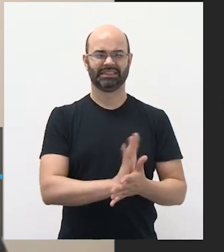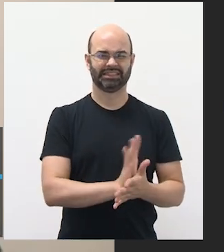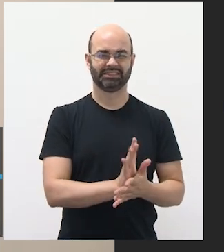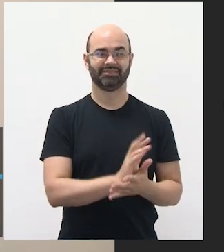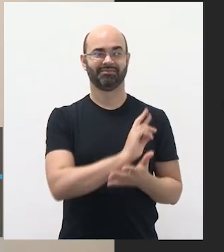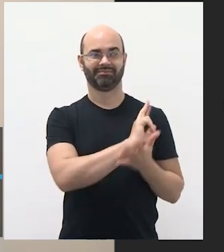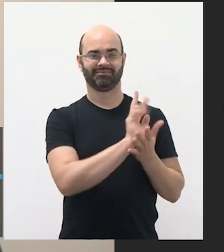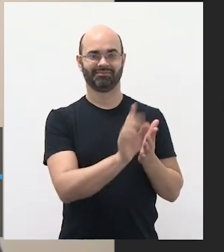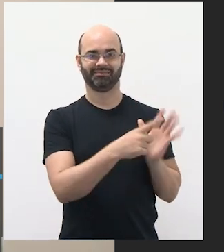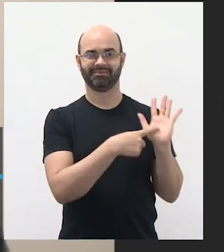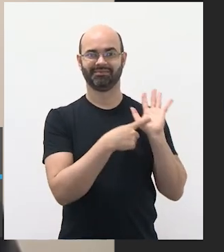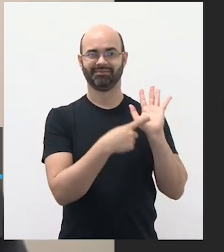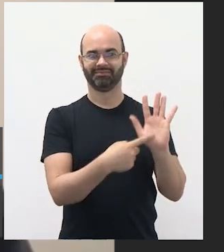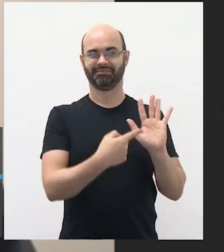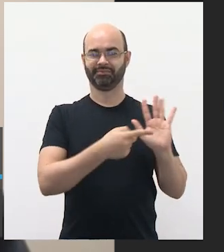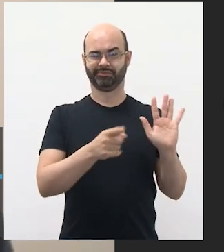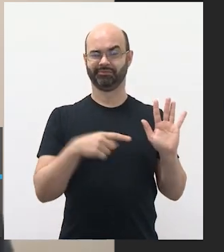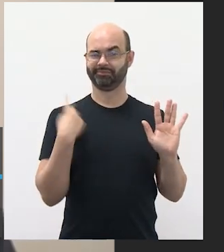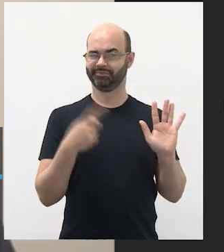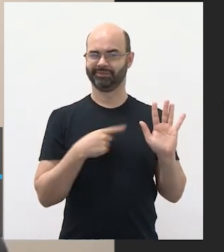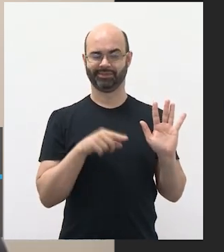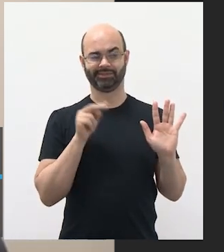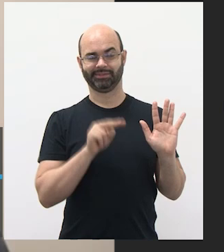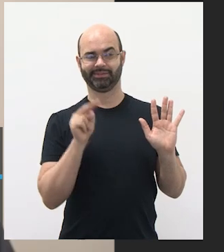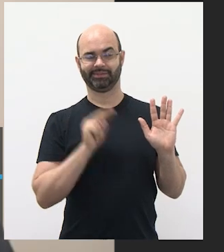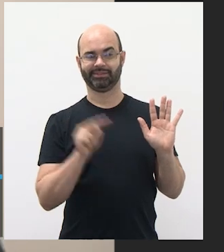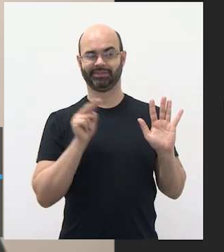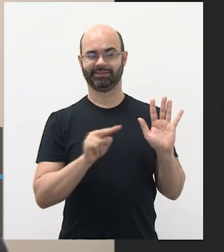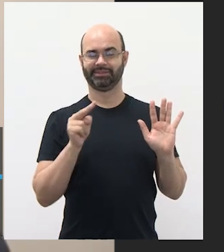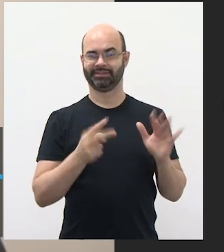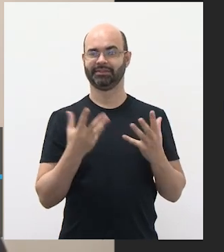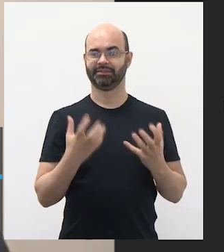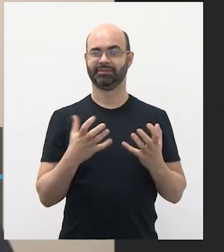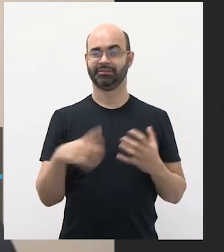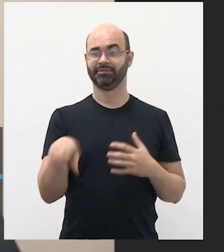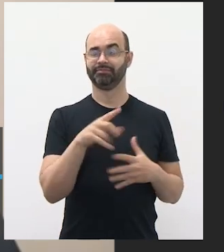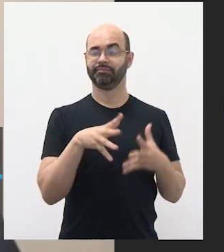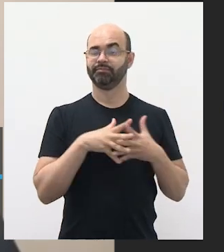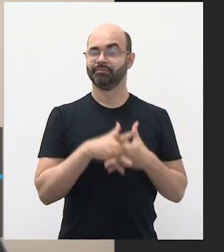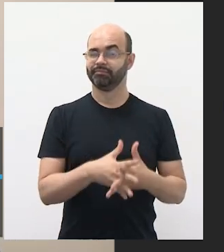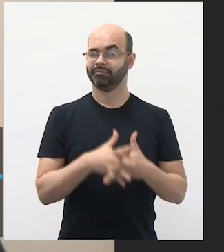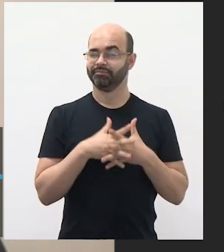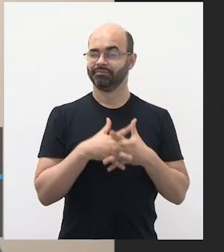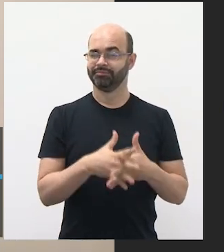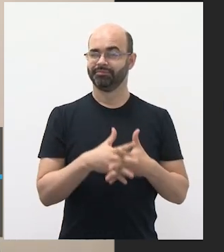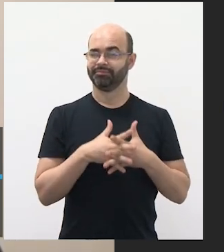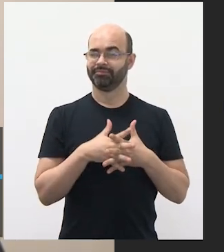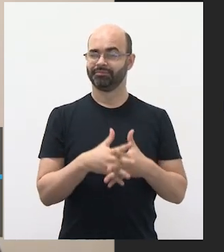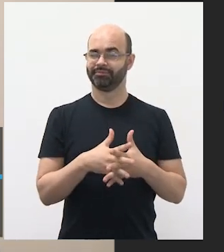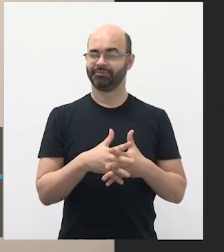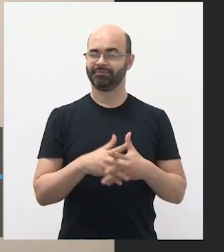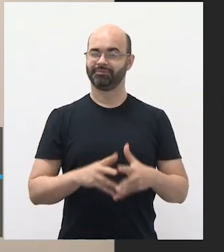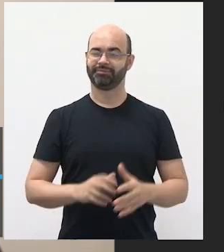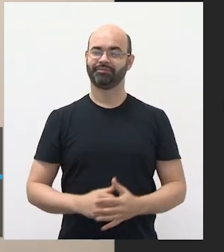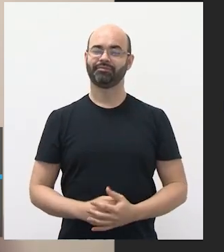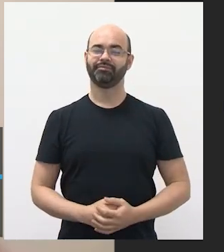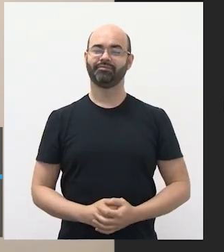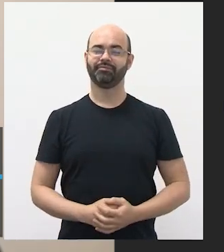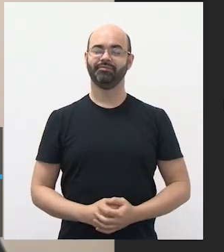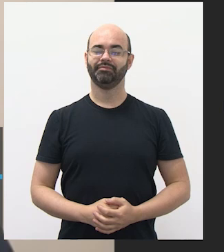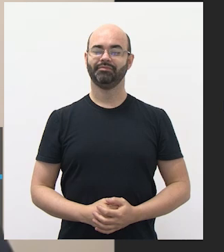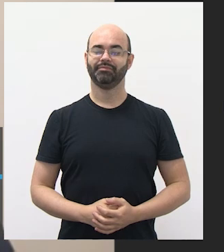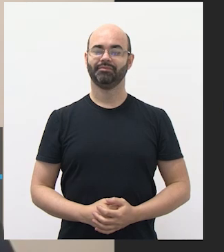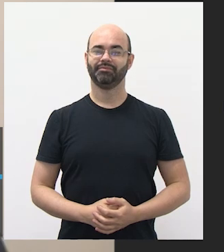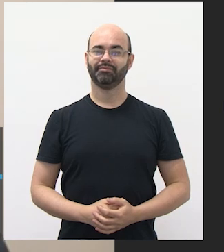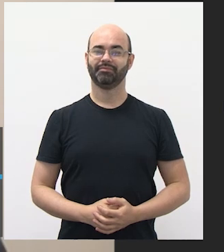né, nós temos vários, né, e todos eles são muito complexos. E o nosso grande desafio, um dos primeiros